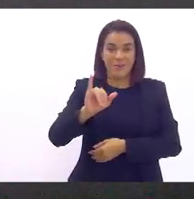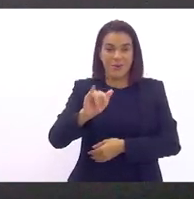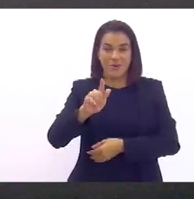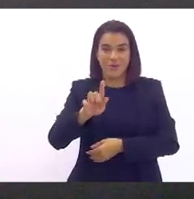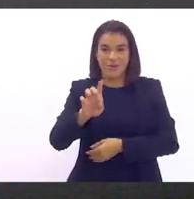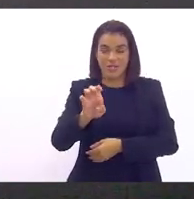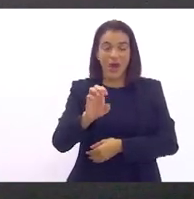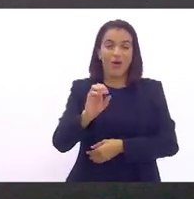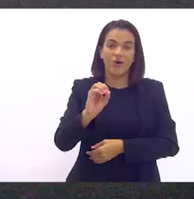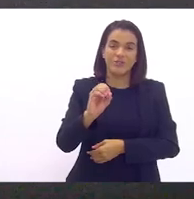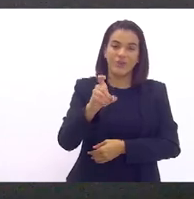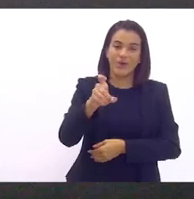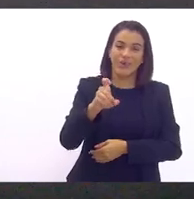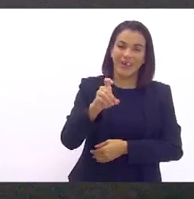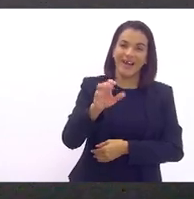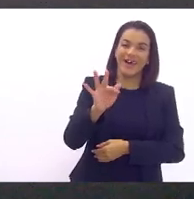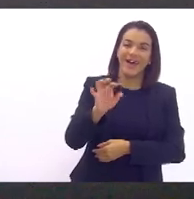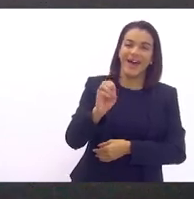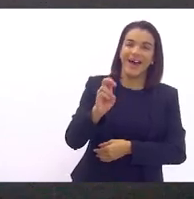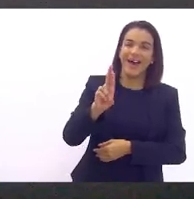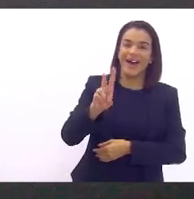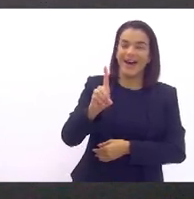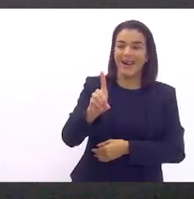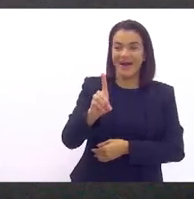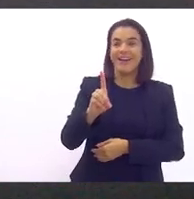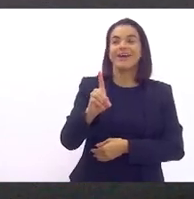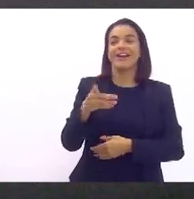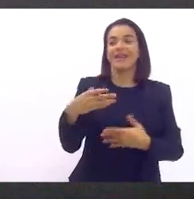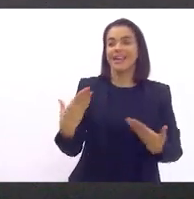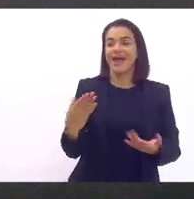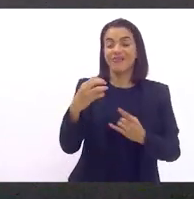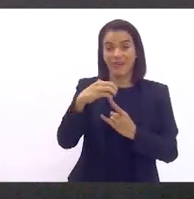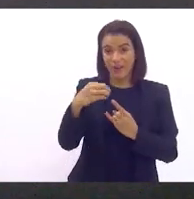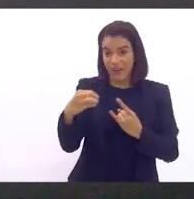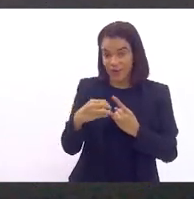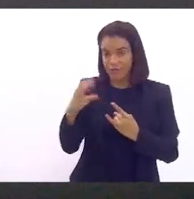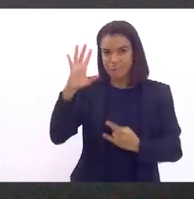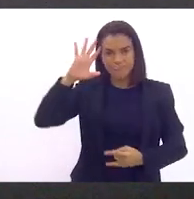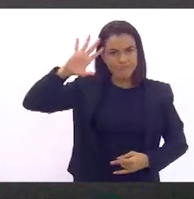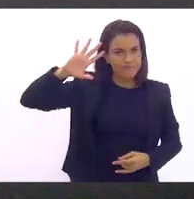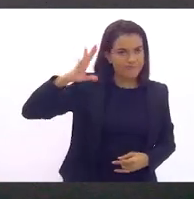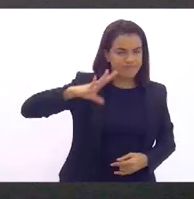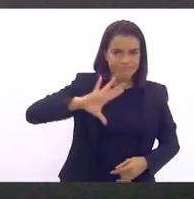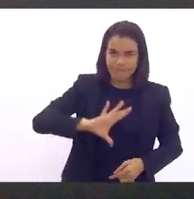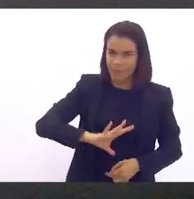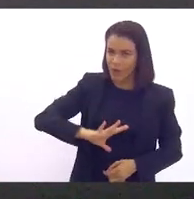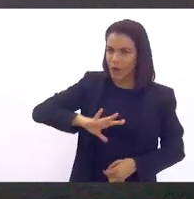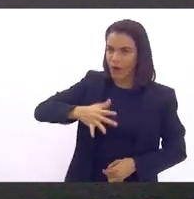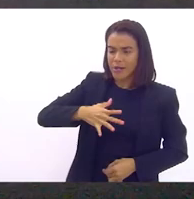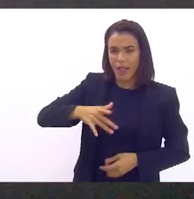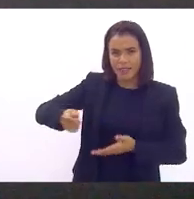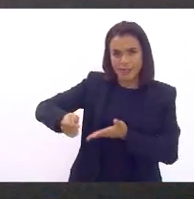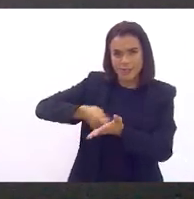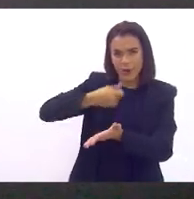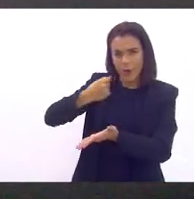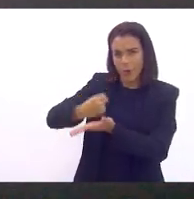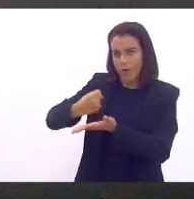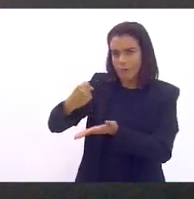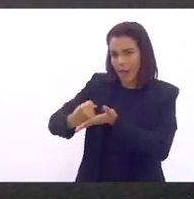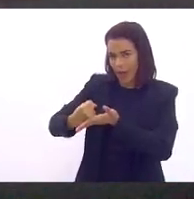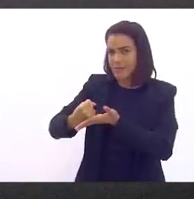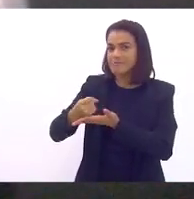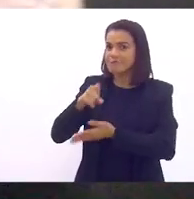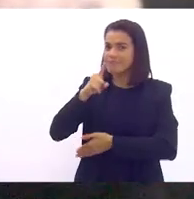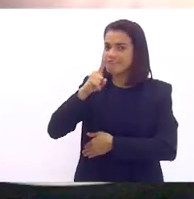perdão né e a Fiocruz tomou uma atitude extremamente corajosa ela assinou um contrato de risco